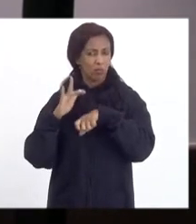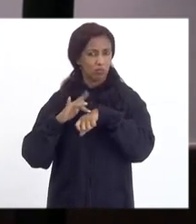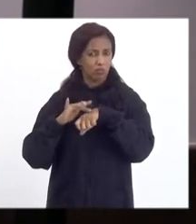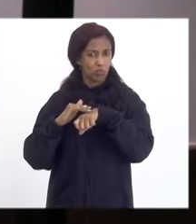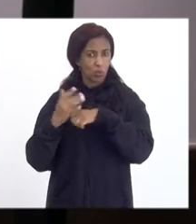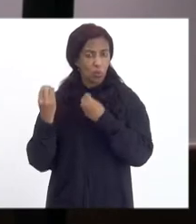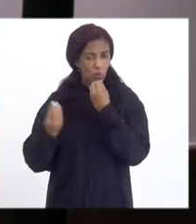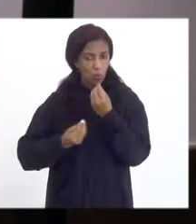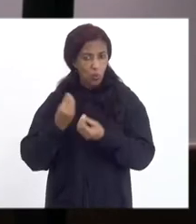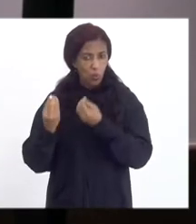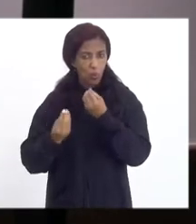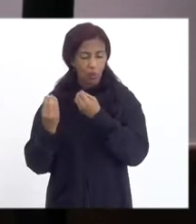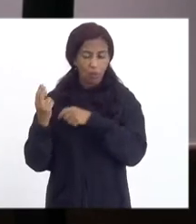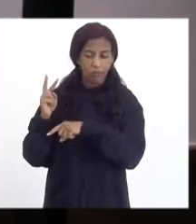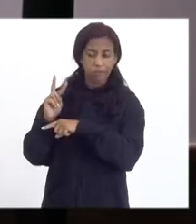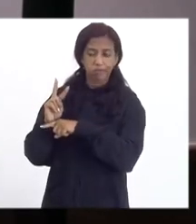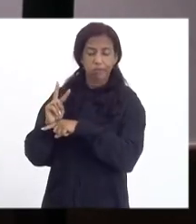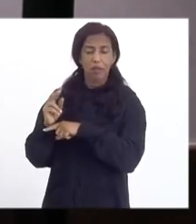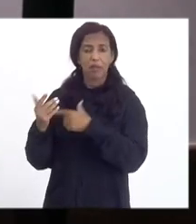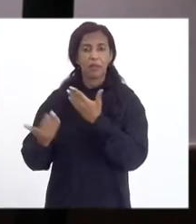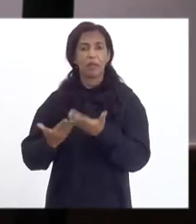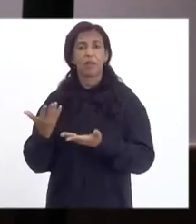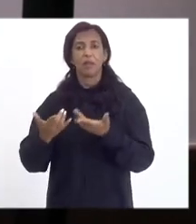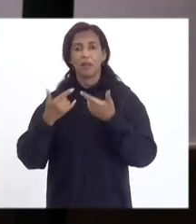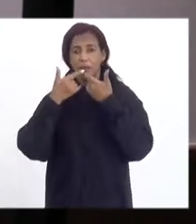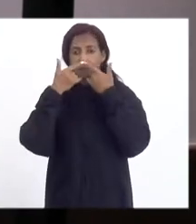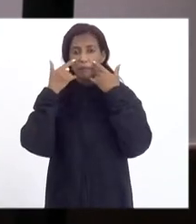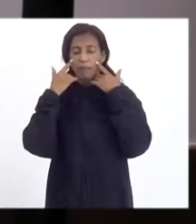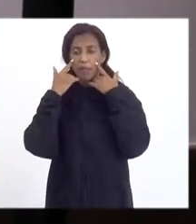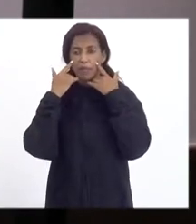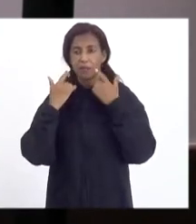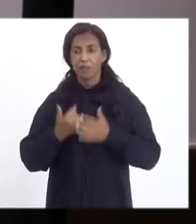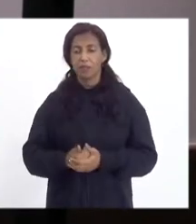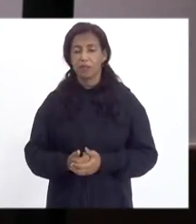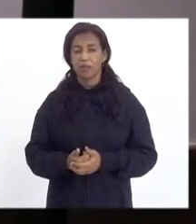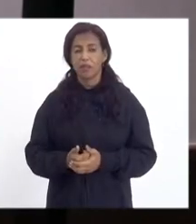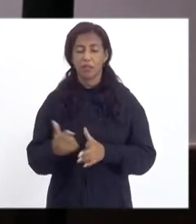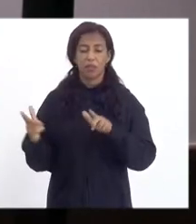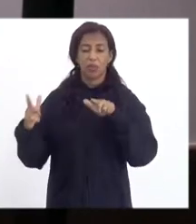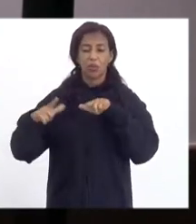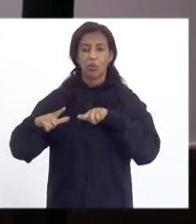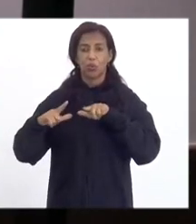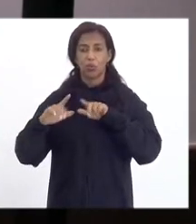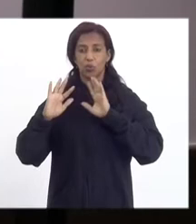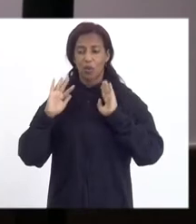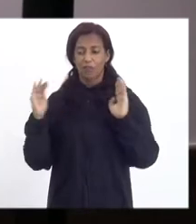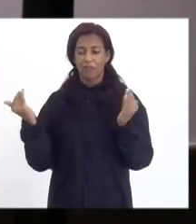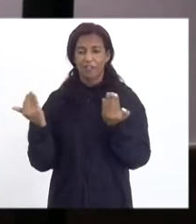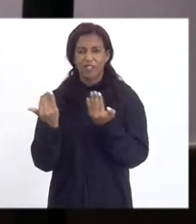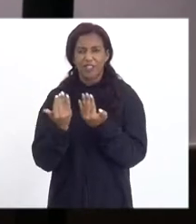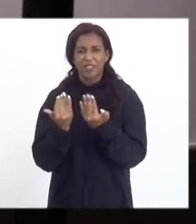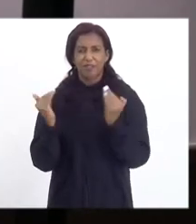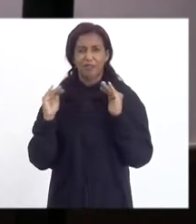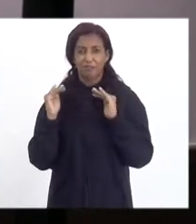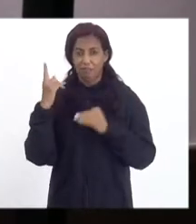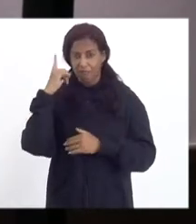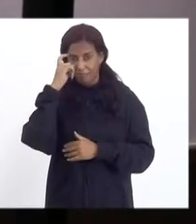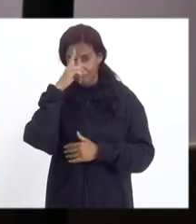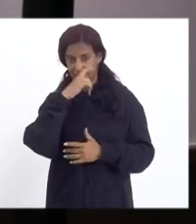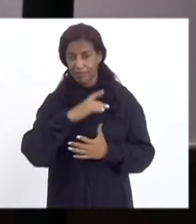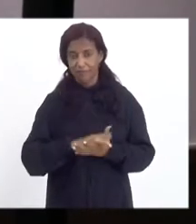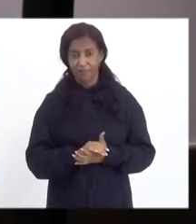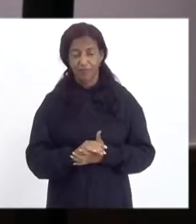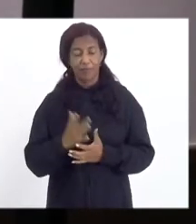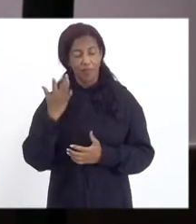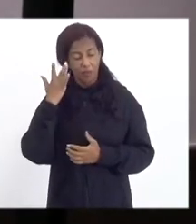segurando depois a questão de usar máscara em ambiente fechado? Vai ser difícil. Eu acho até essas decisões